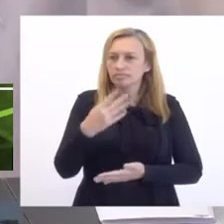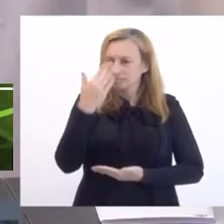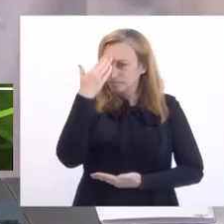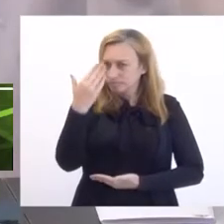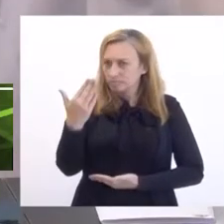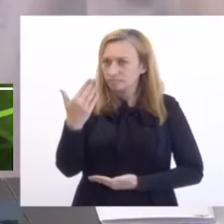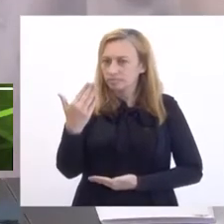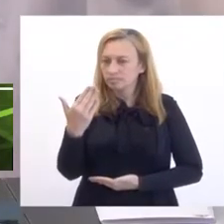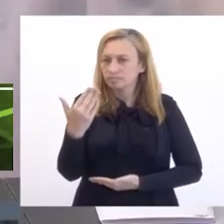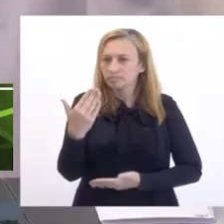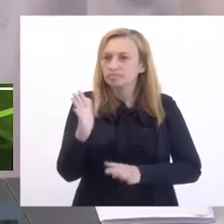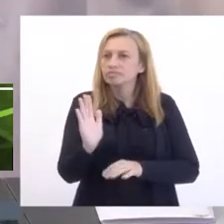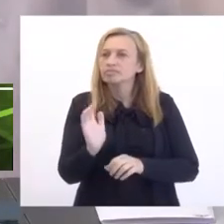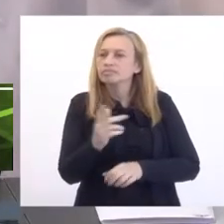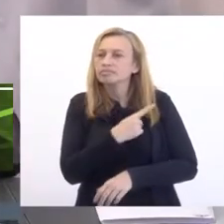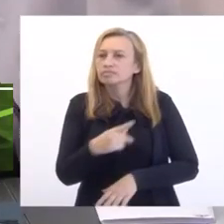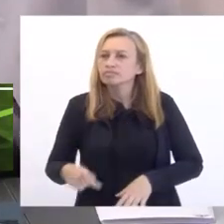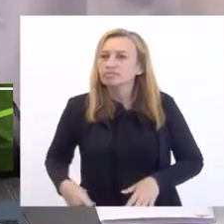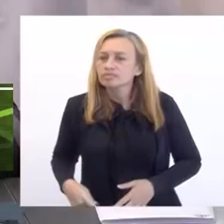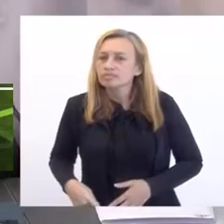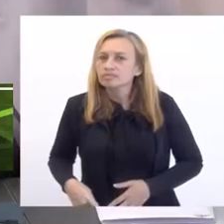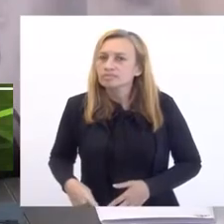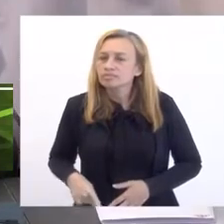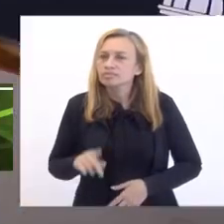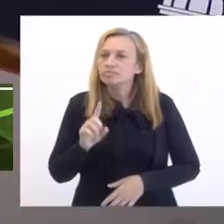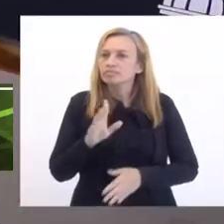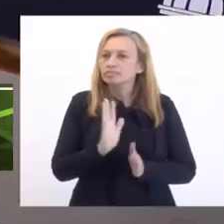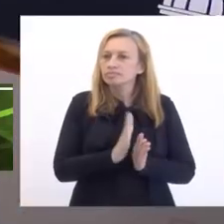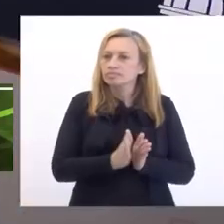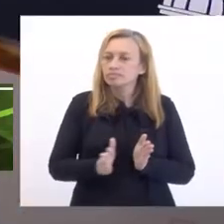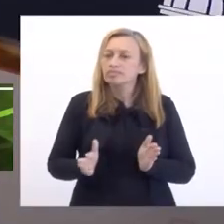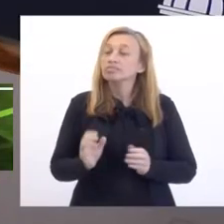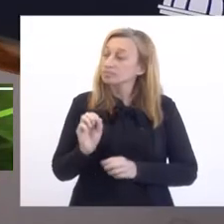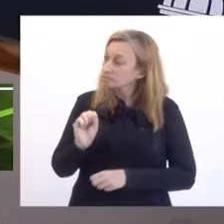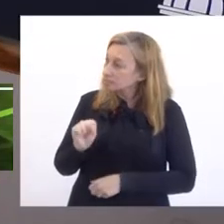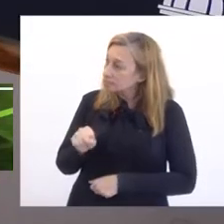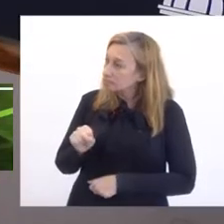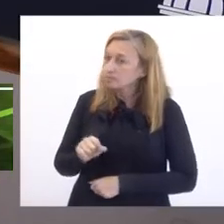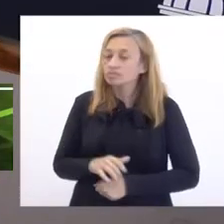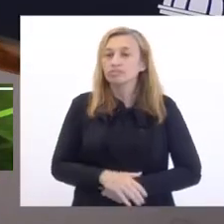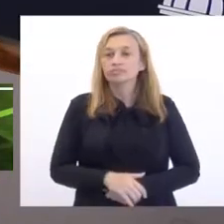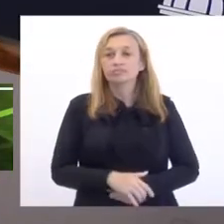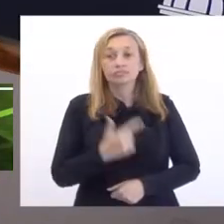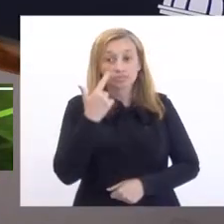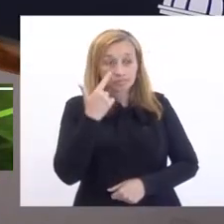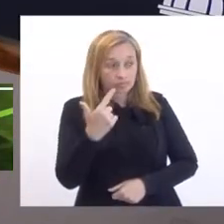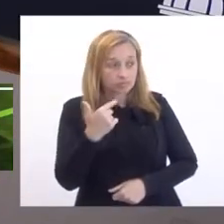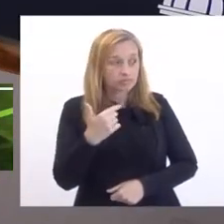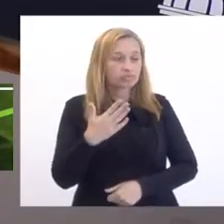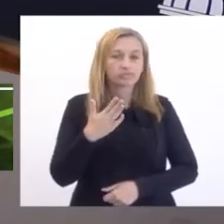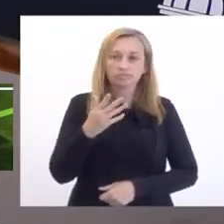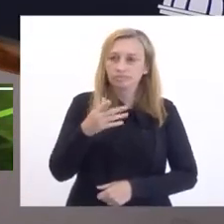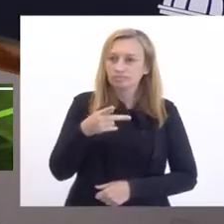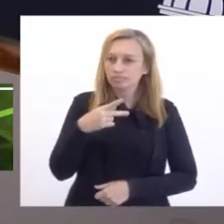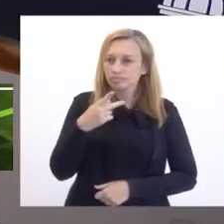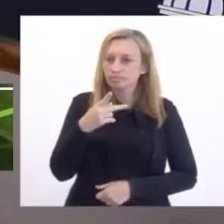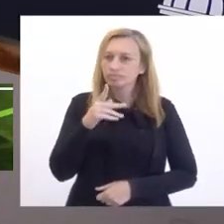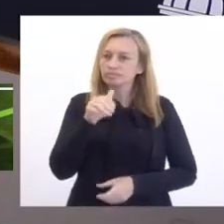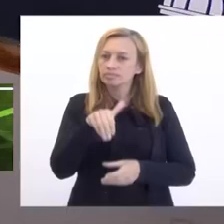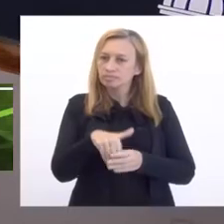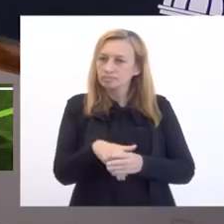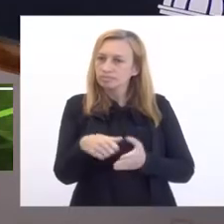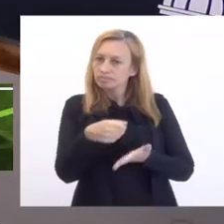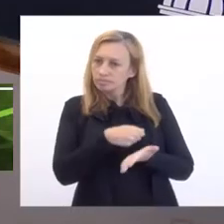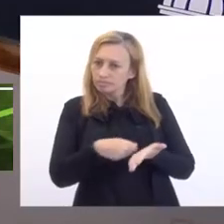a todos. Presidente, só uma questão de ordem. Sim. Visto que eu emiti o voto